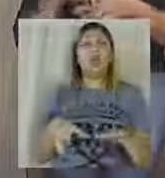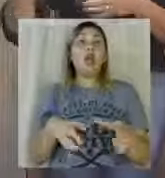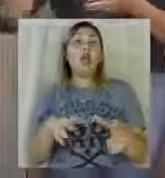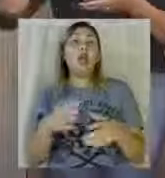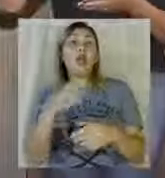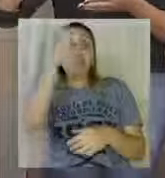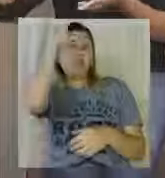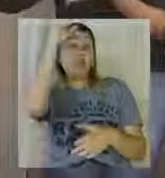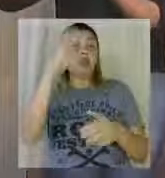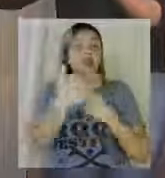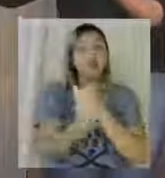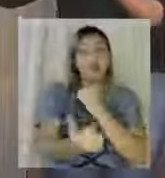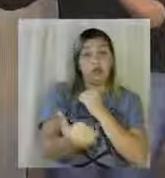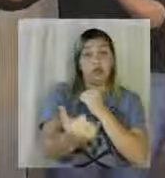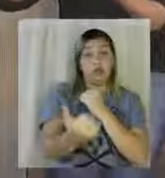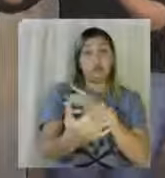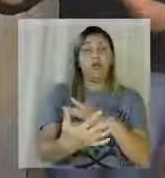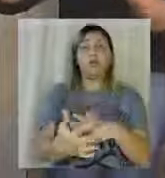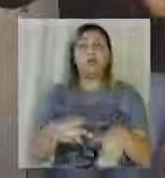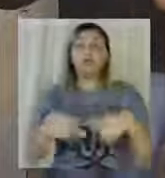vou.